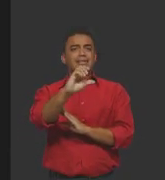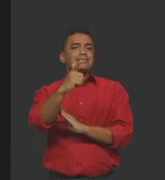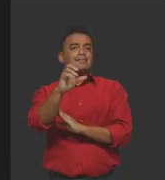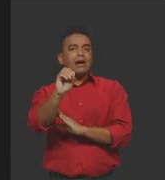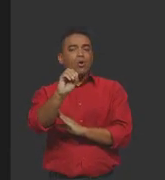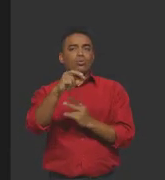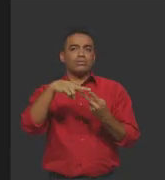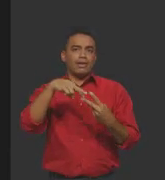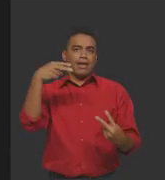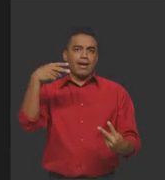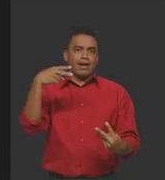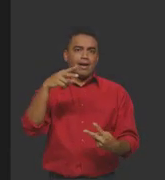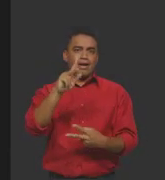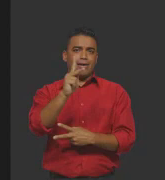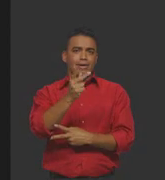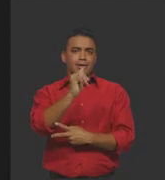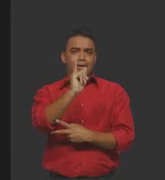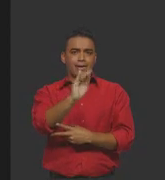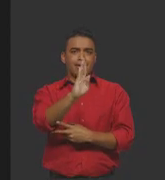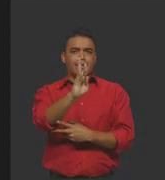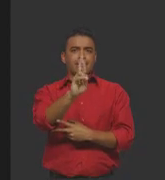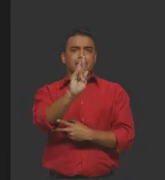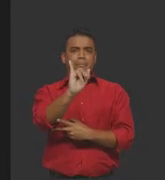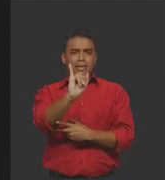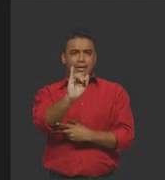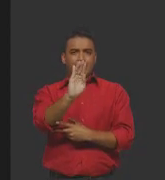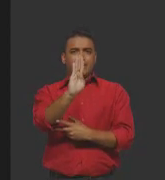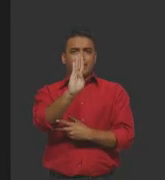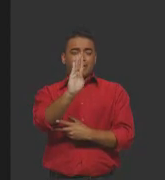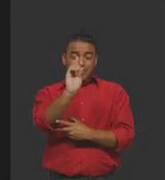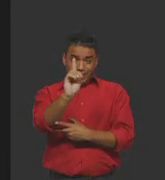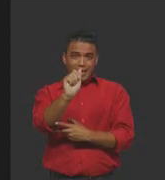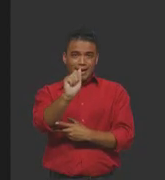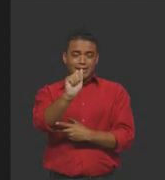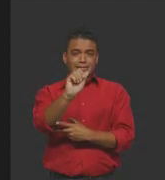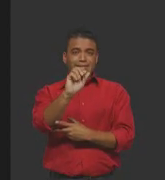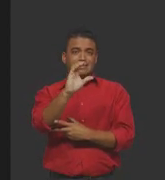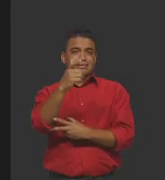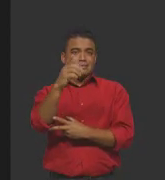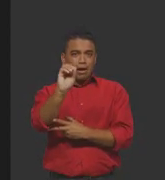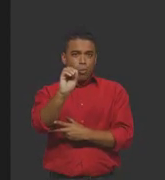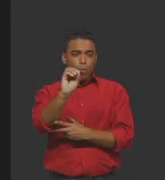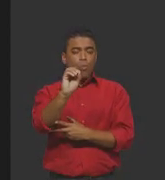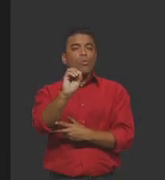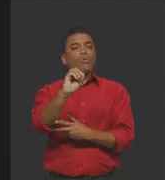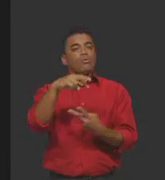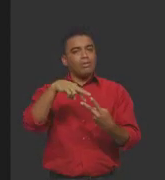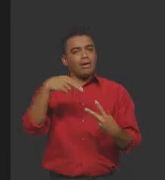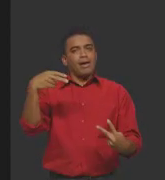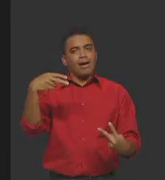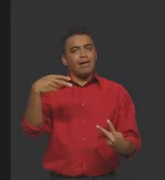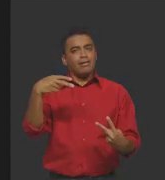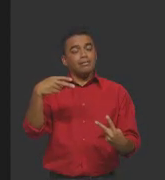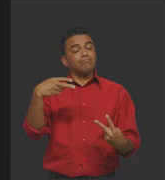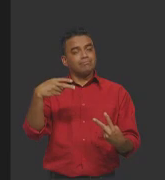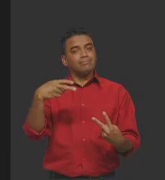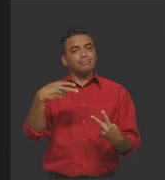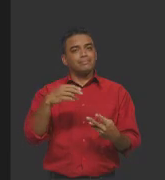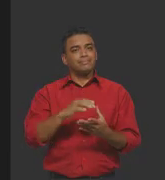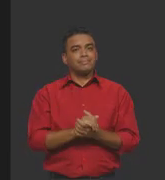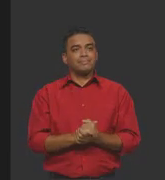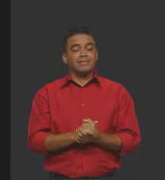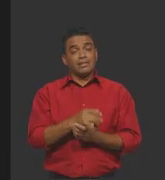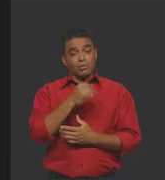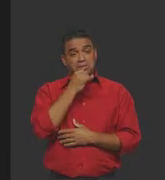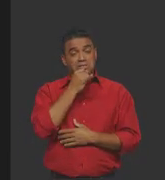DNA, que vai ser quando eu pego, então, essas fitas do DNA recombinante, igual, por exemplo,